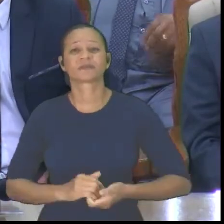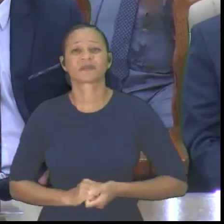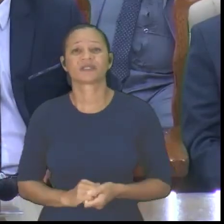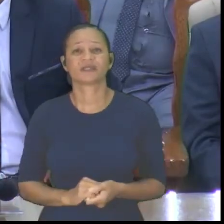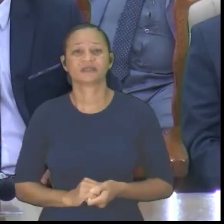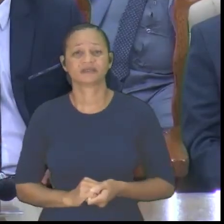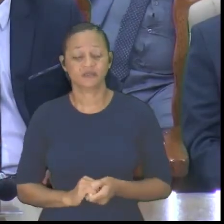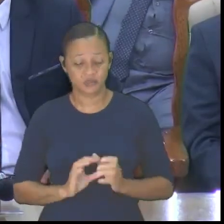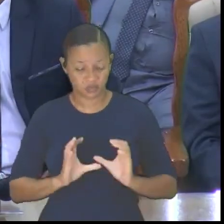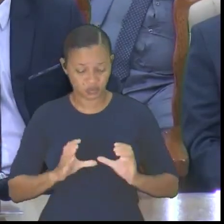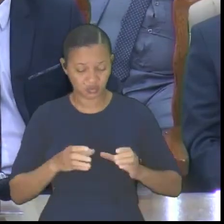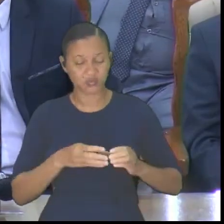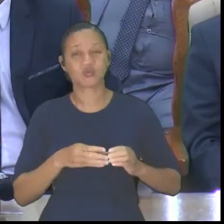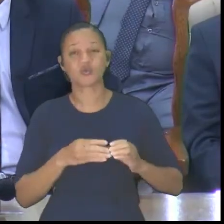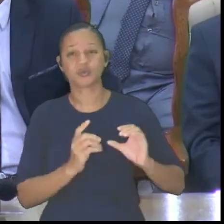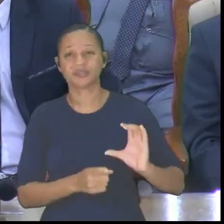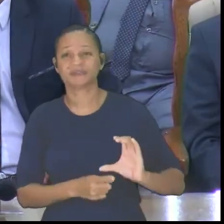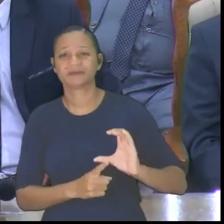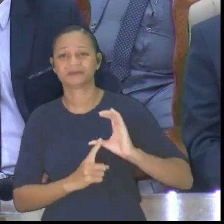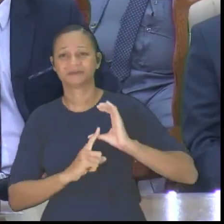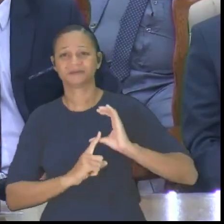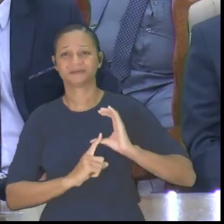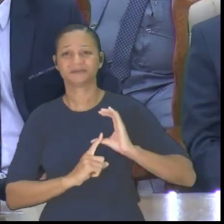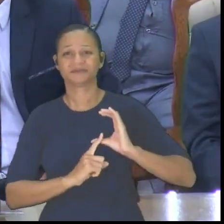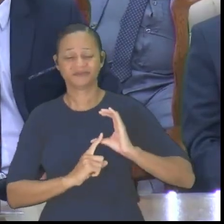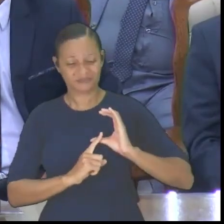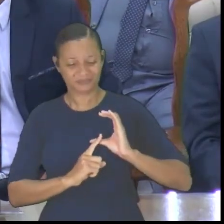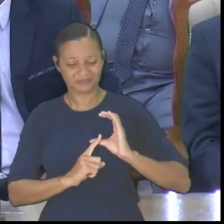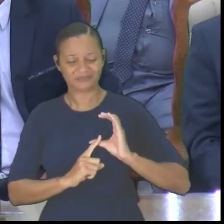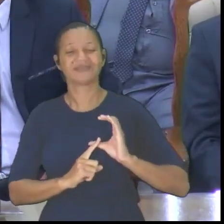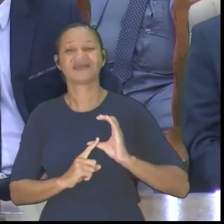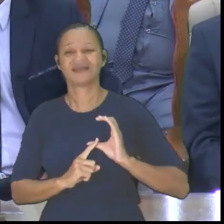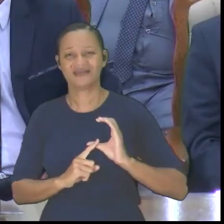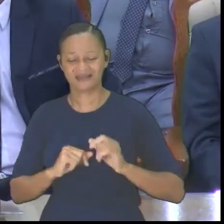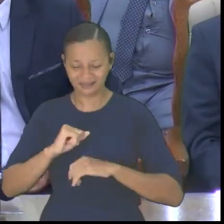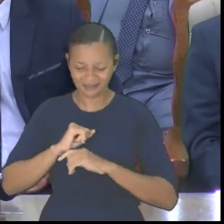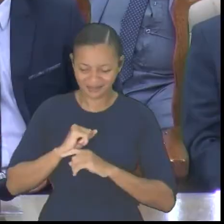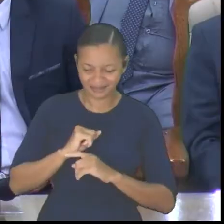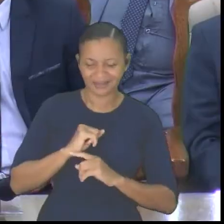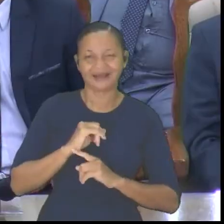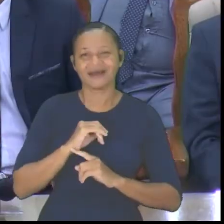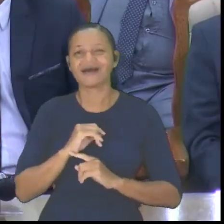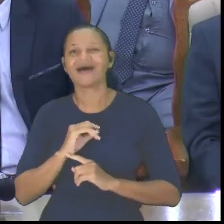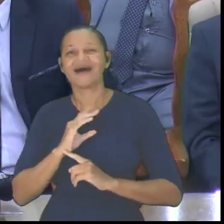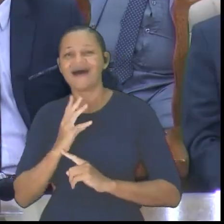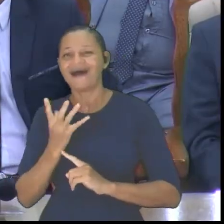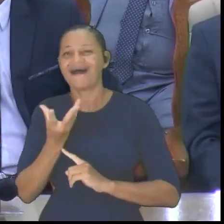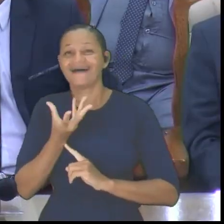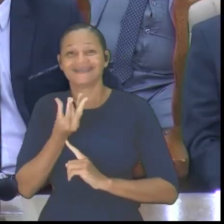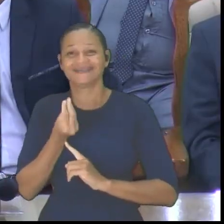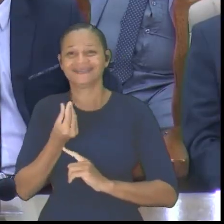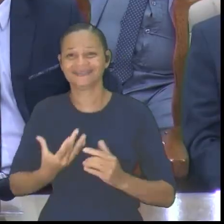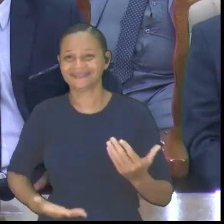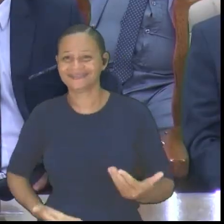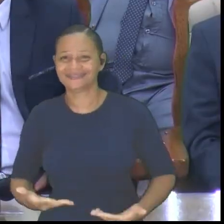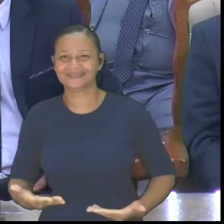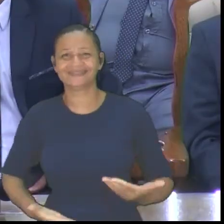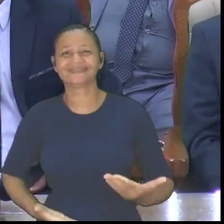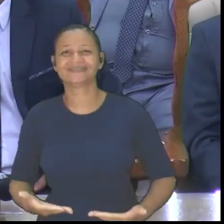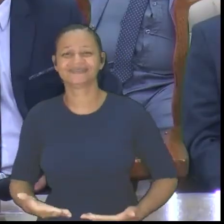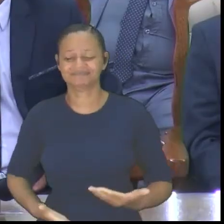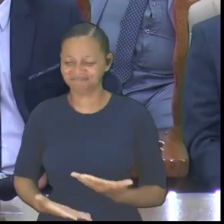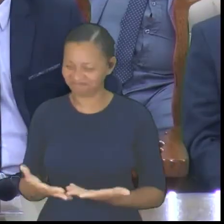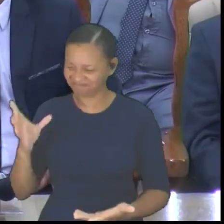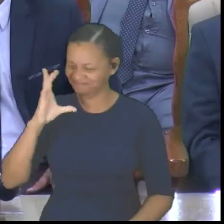O grupo de capelania cantou a arte de servir. Engraçado como Deus é, né? Deus sabe